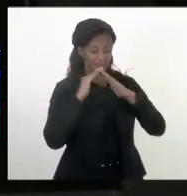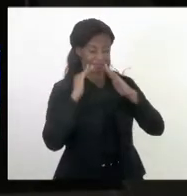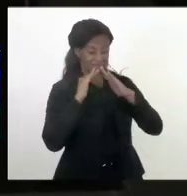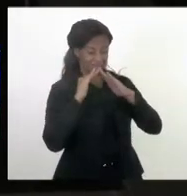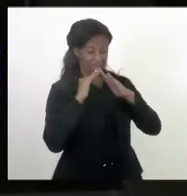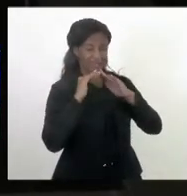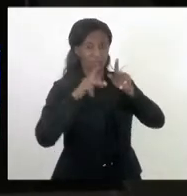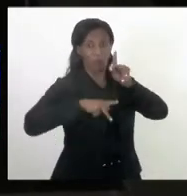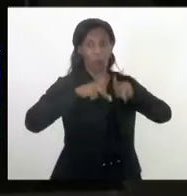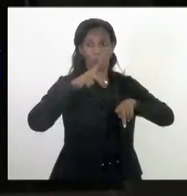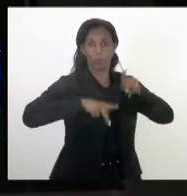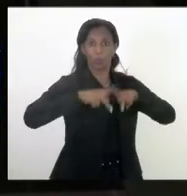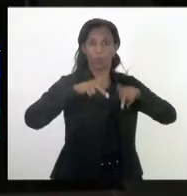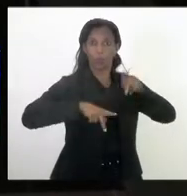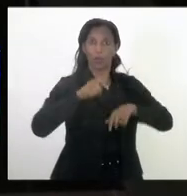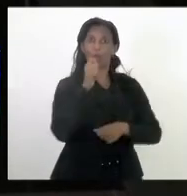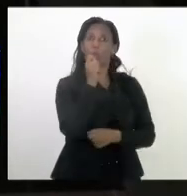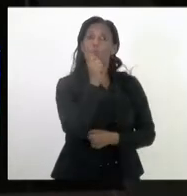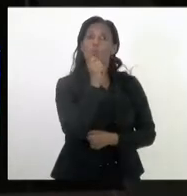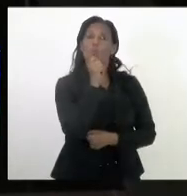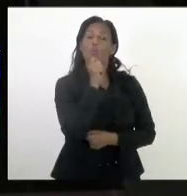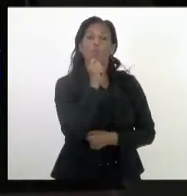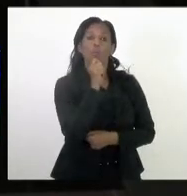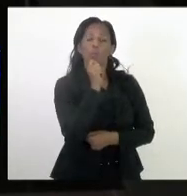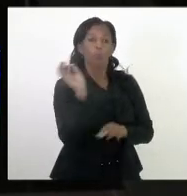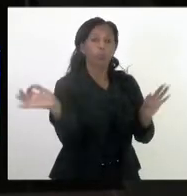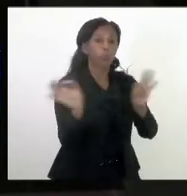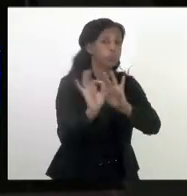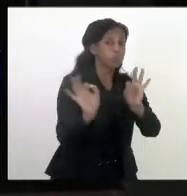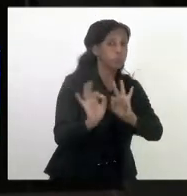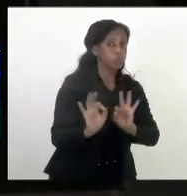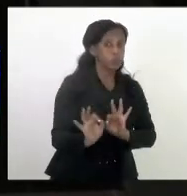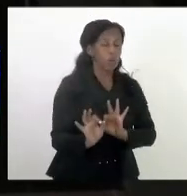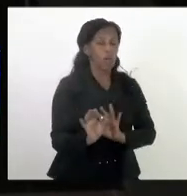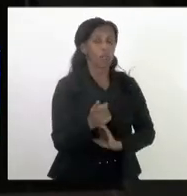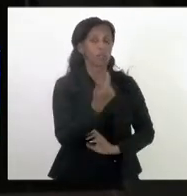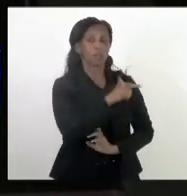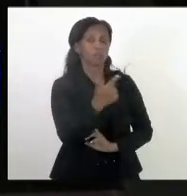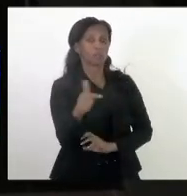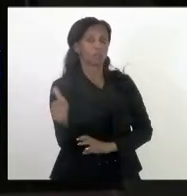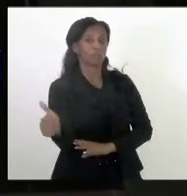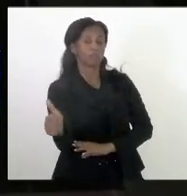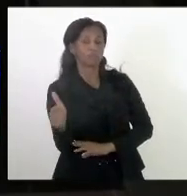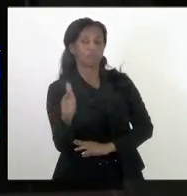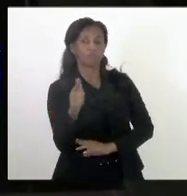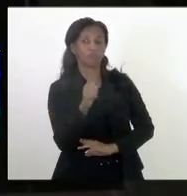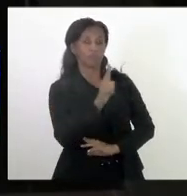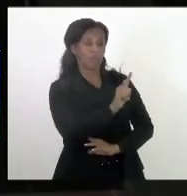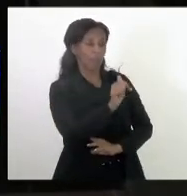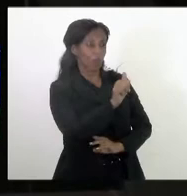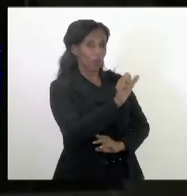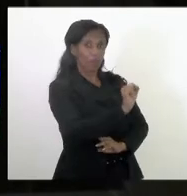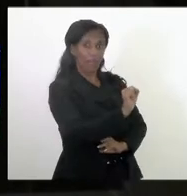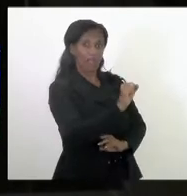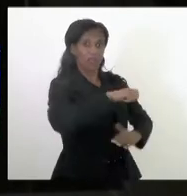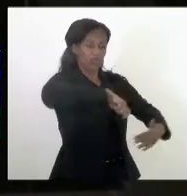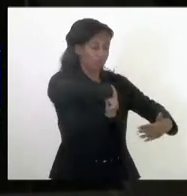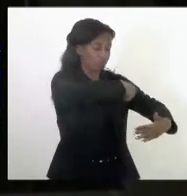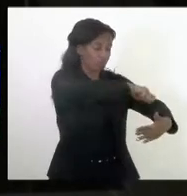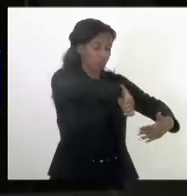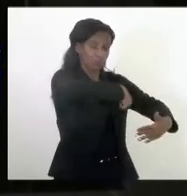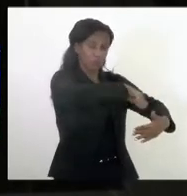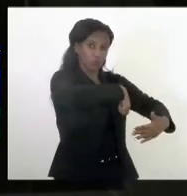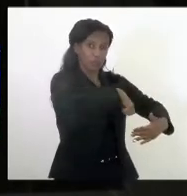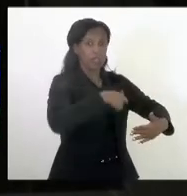uma população que não consegue acionar, ter acesso ao gás de cozinha. Então,